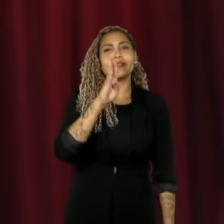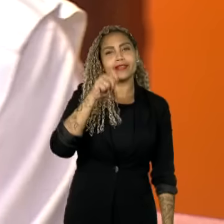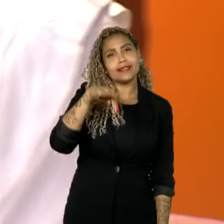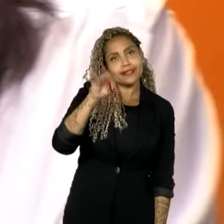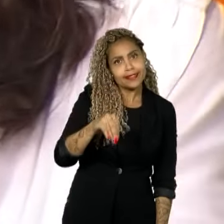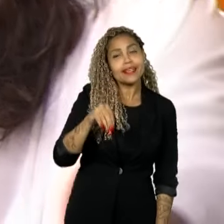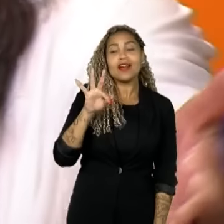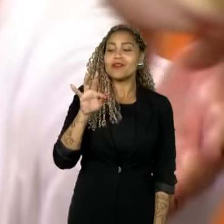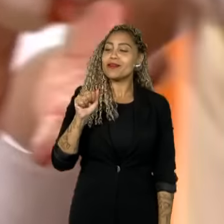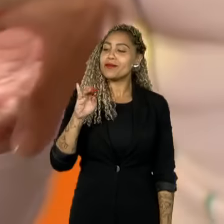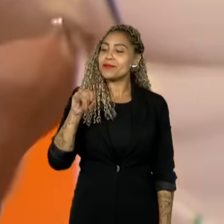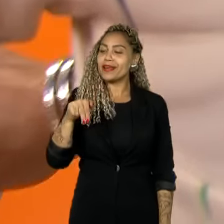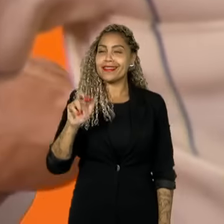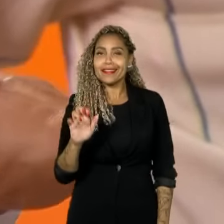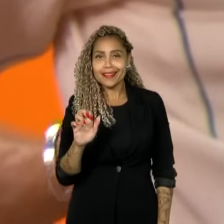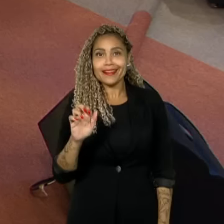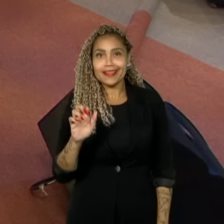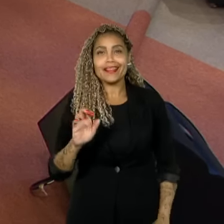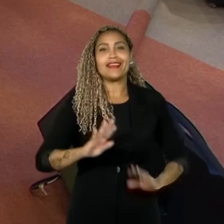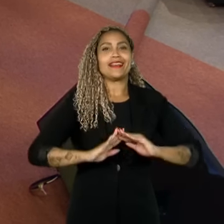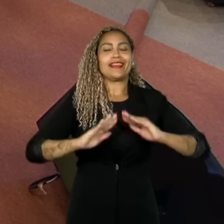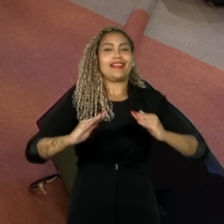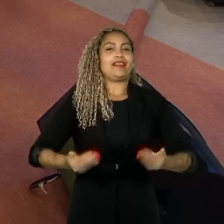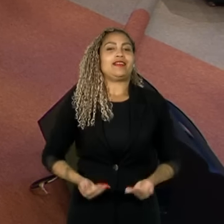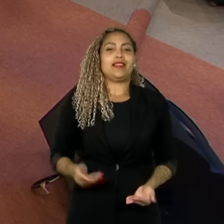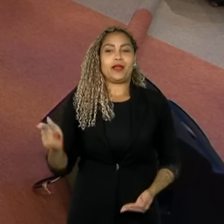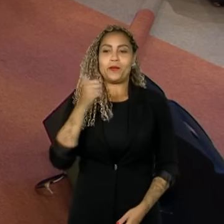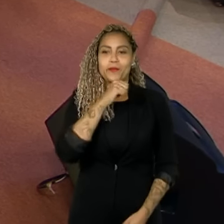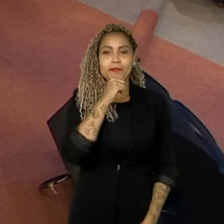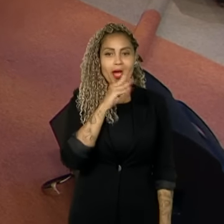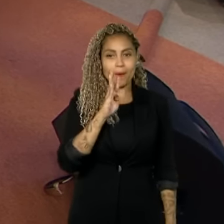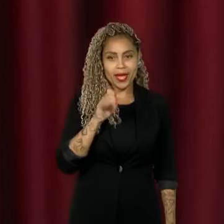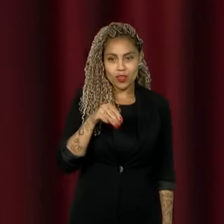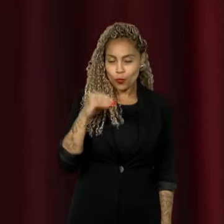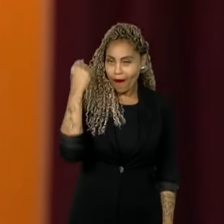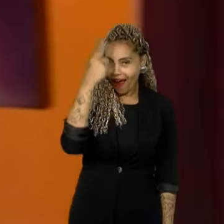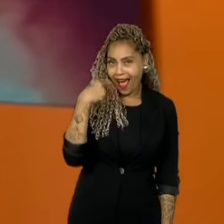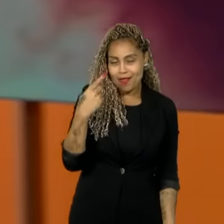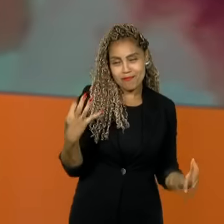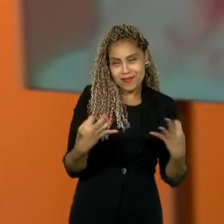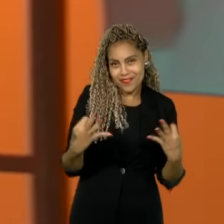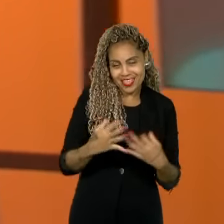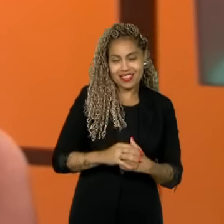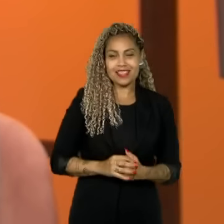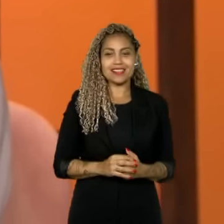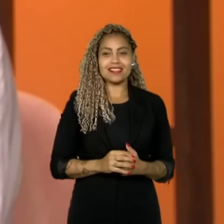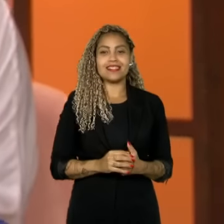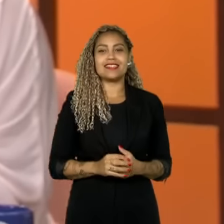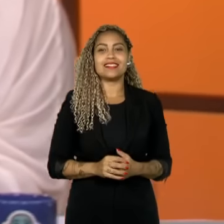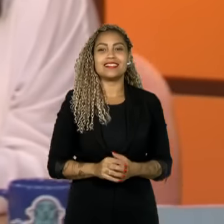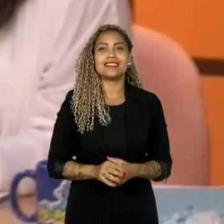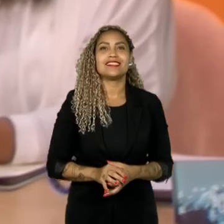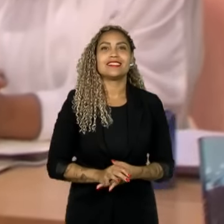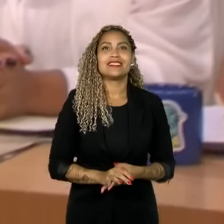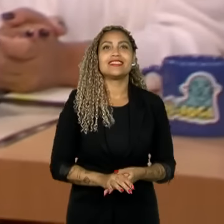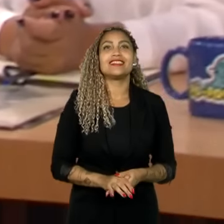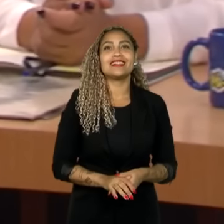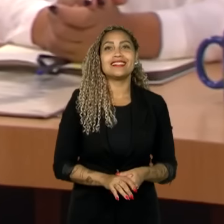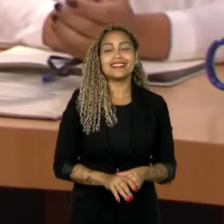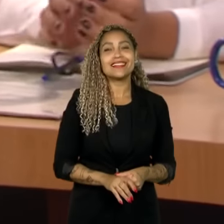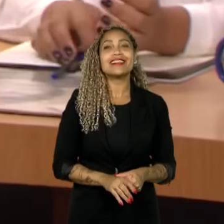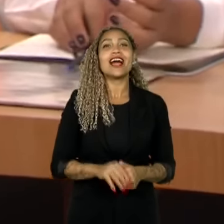minha Fabi querida, parceira. Tu tá com uma cara de mãe de Bento danada, hein? Bom, gente, olha só. Clara